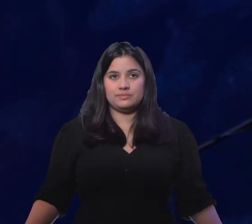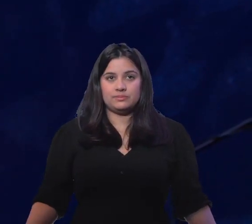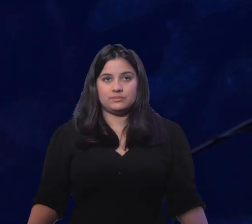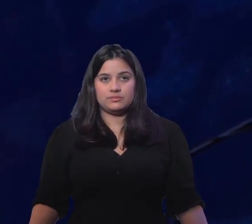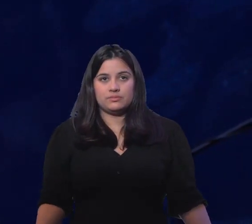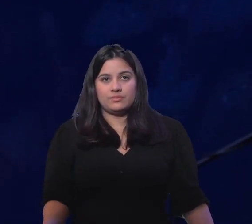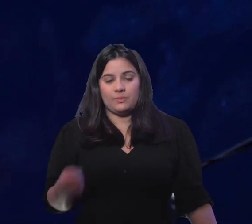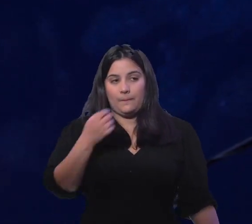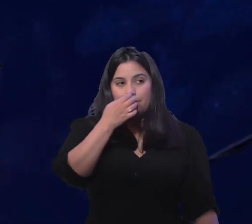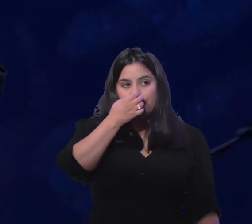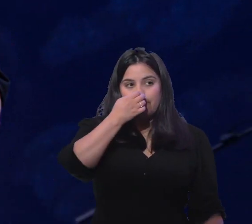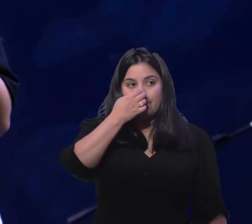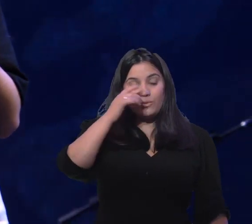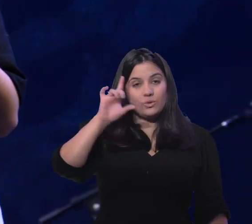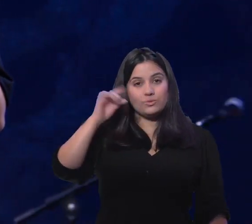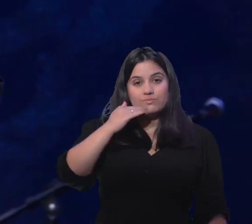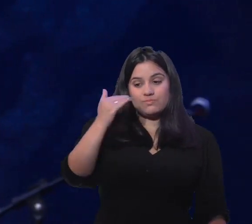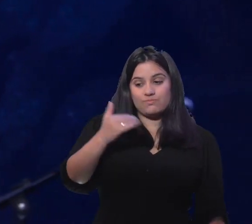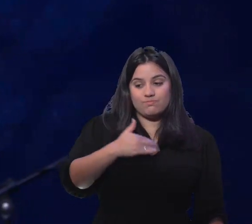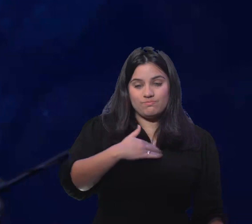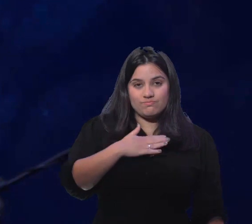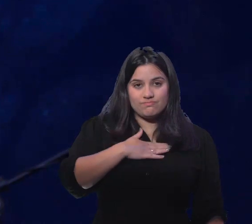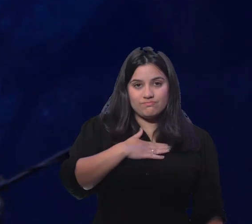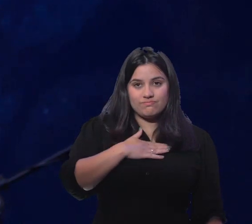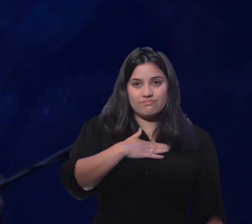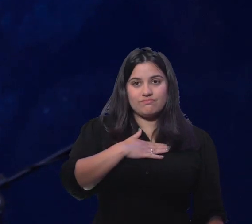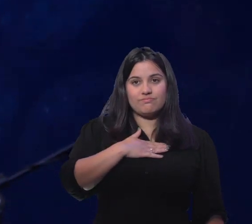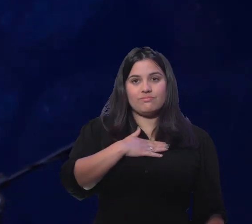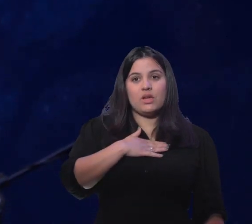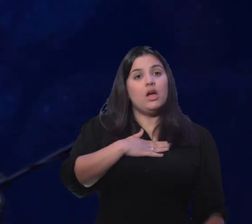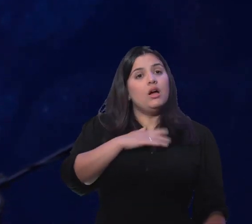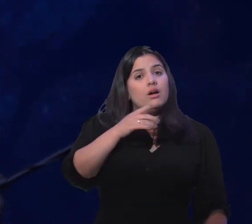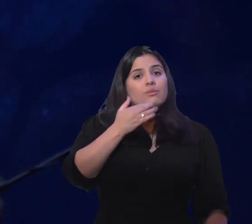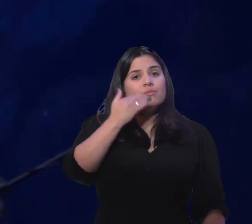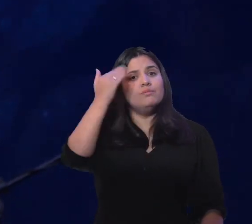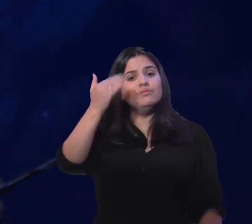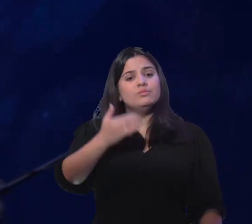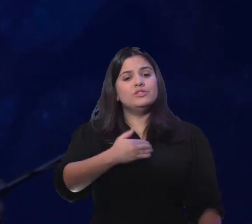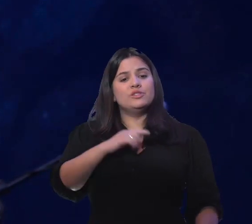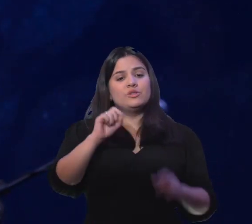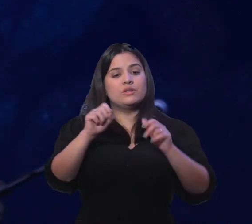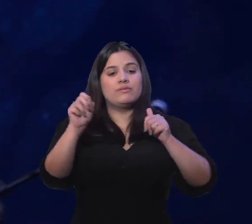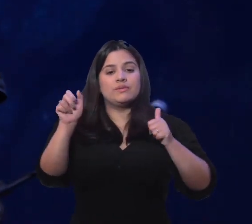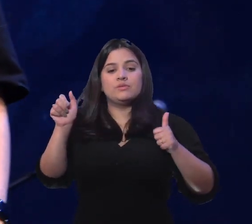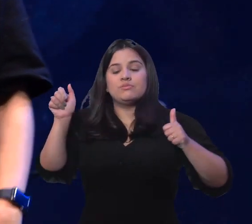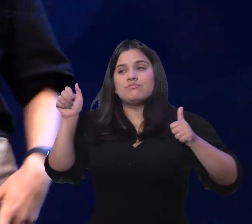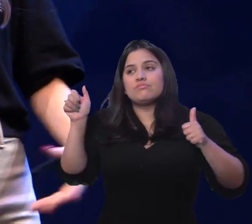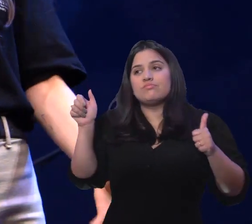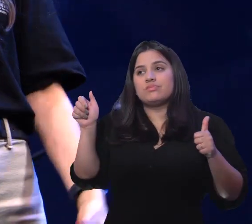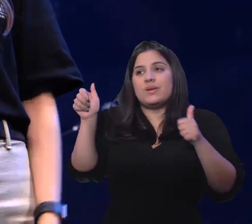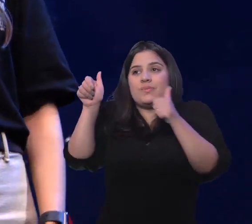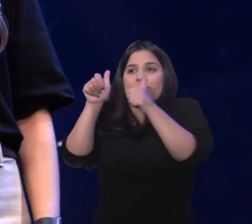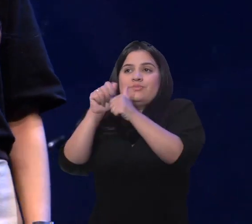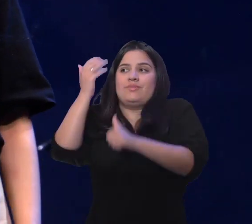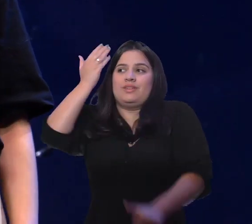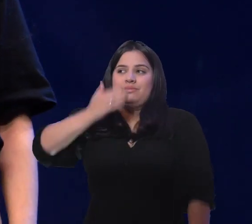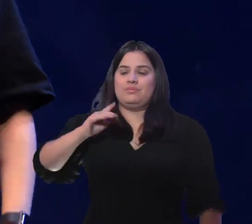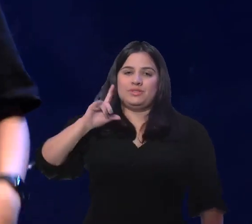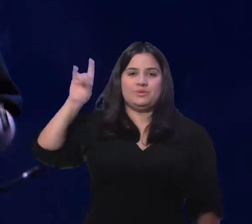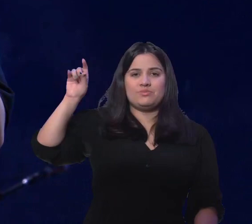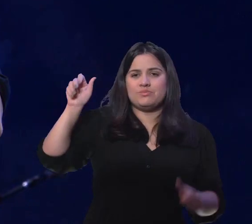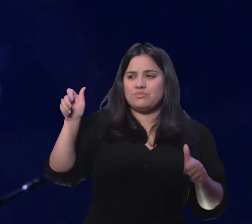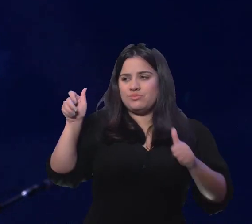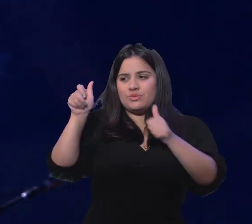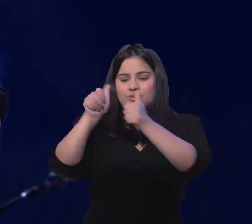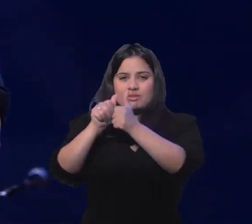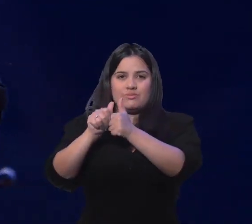Quando o Senhor nos pede para fazer algo, aquilo é um pedido que vai nos aproximar da vontade dele, da presença dele. E